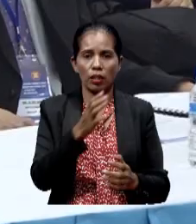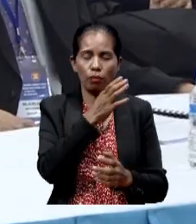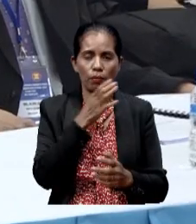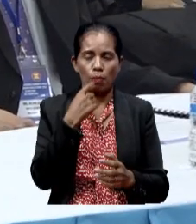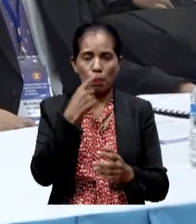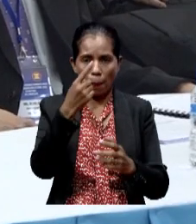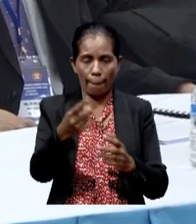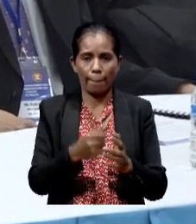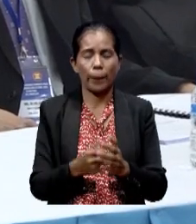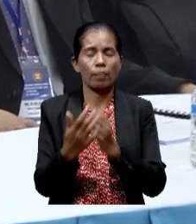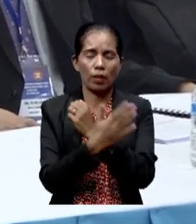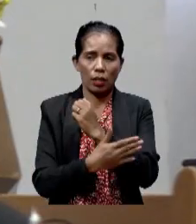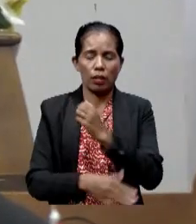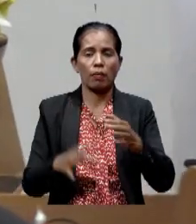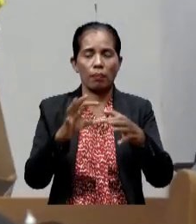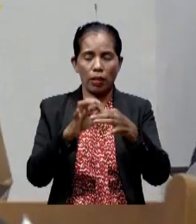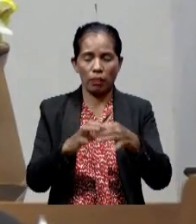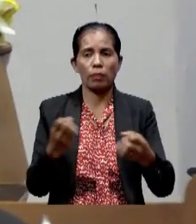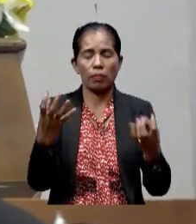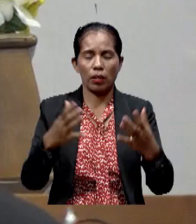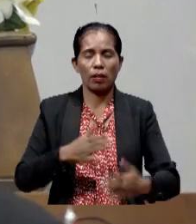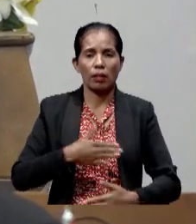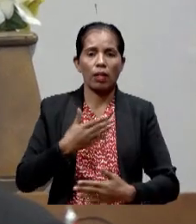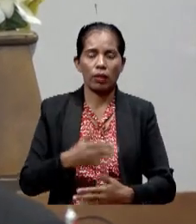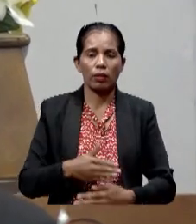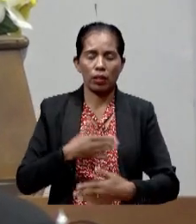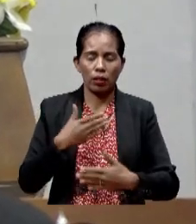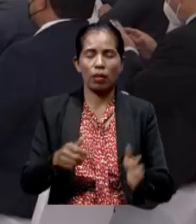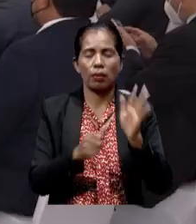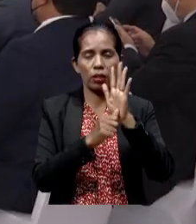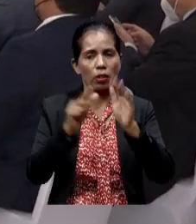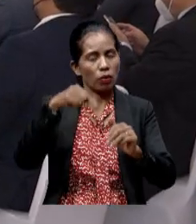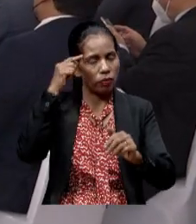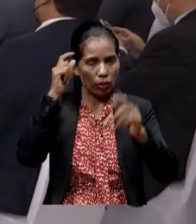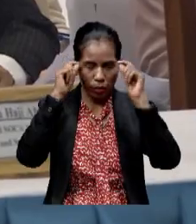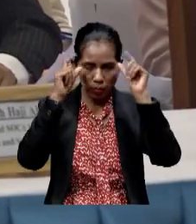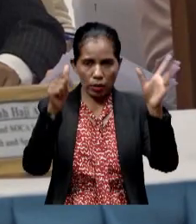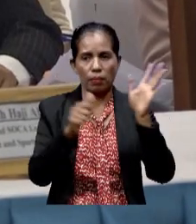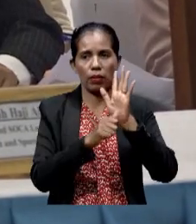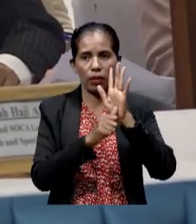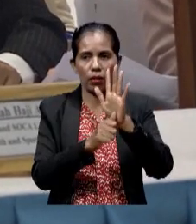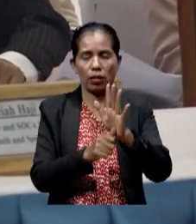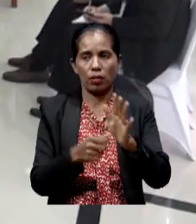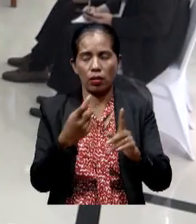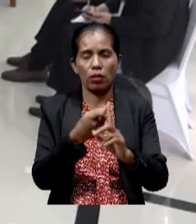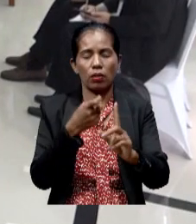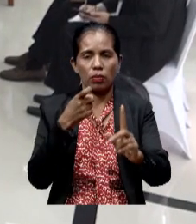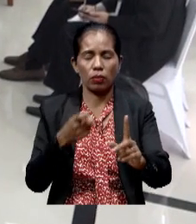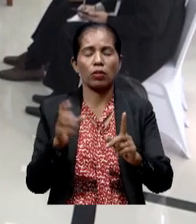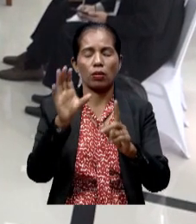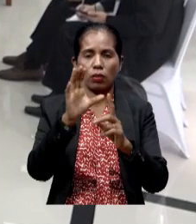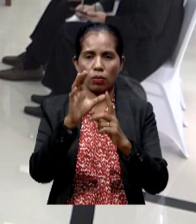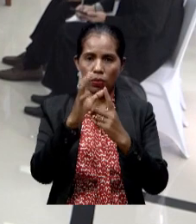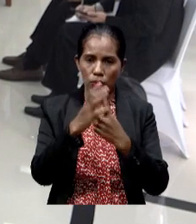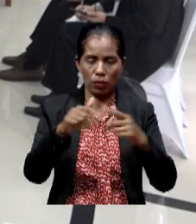informa, nação-membro Barak aprecia a apresentação nebe governo Timor-Leste apresenta, liga o sociocultura e